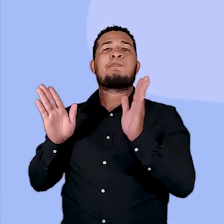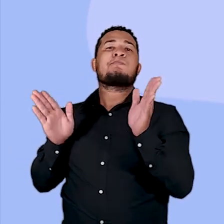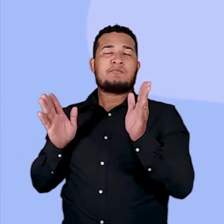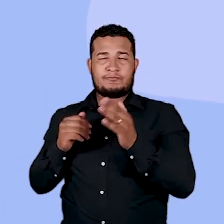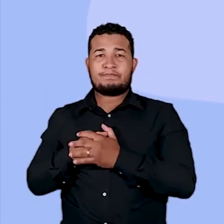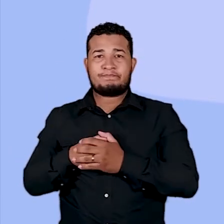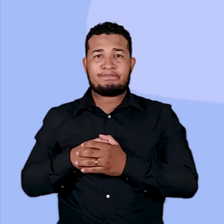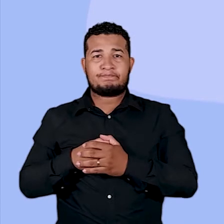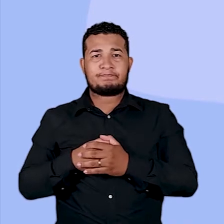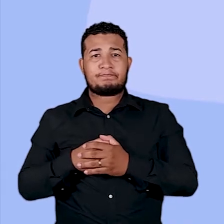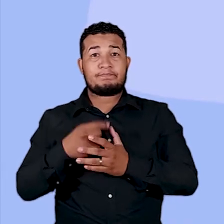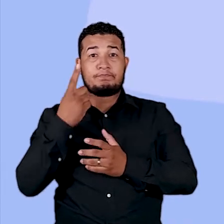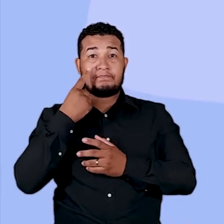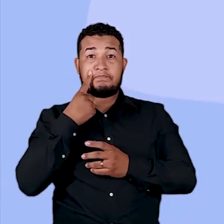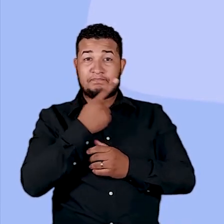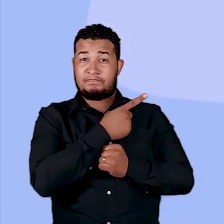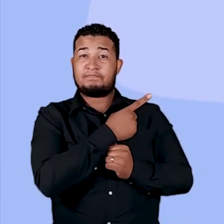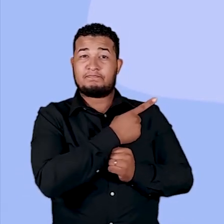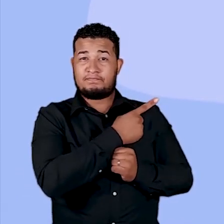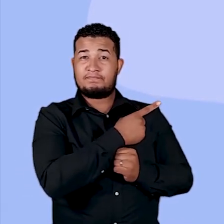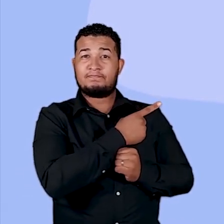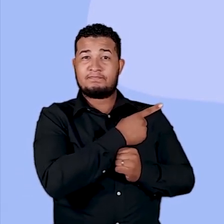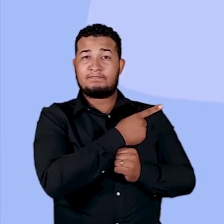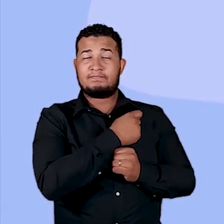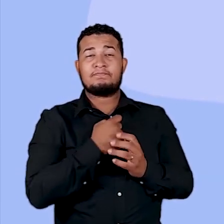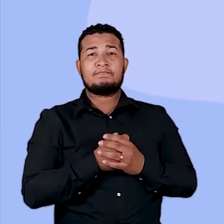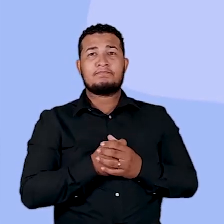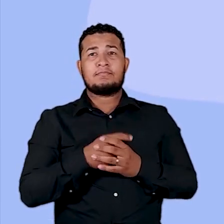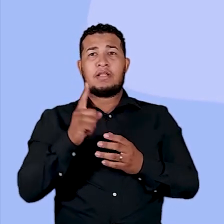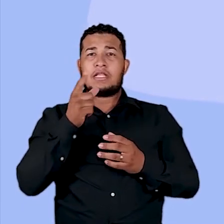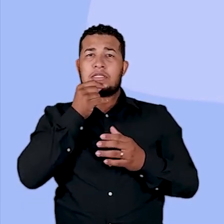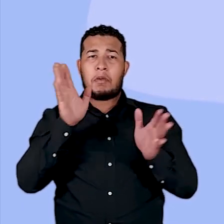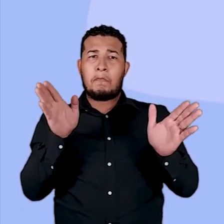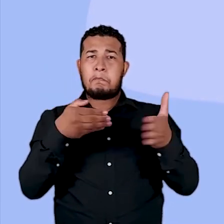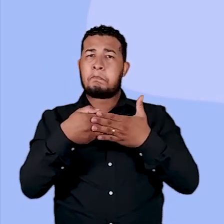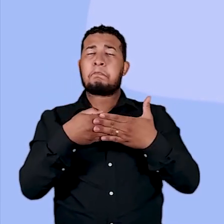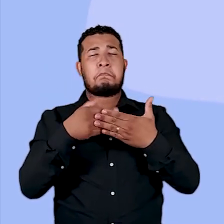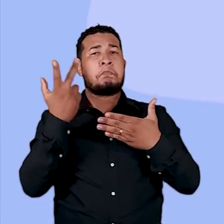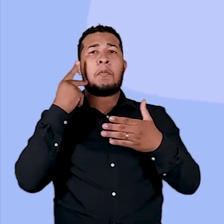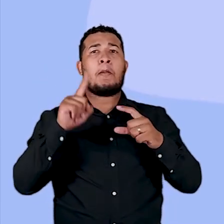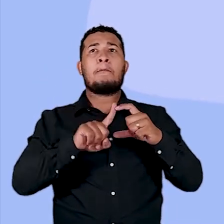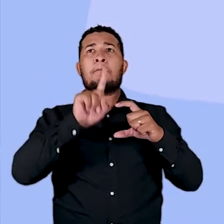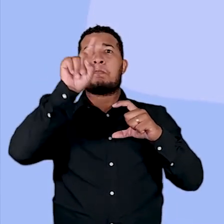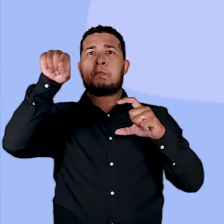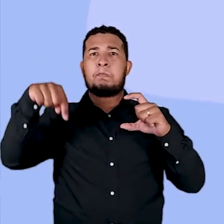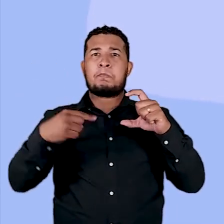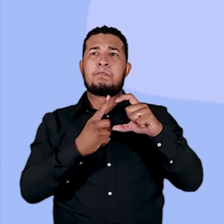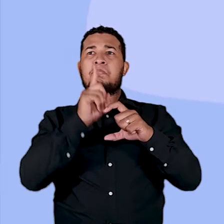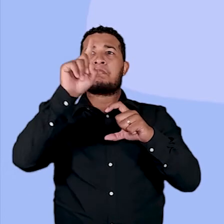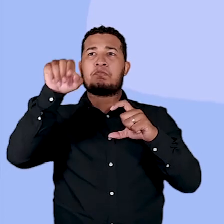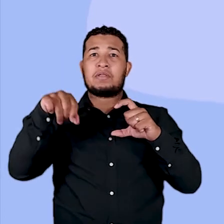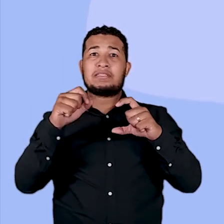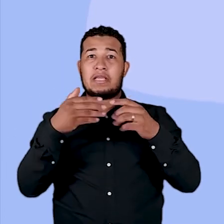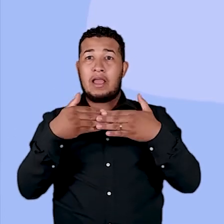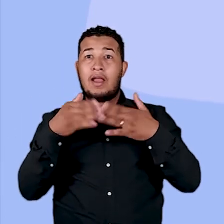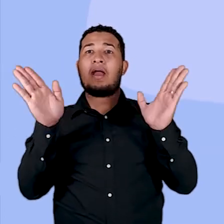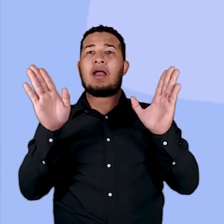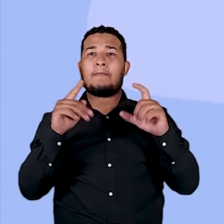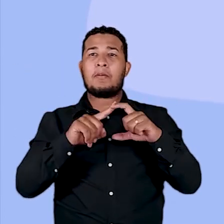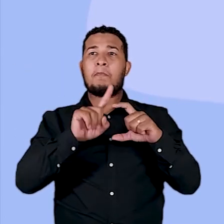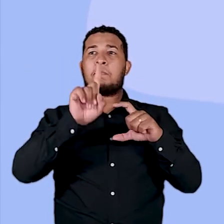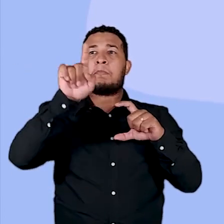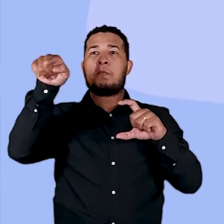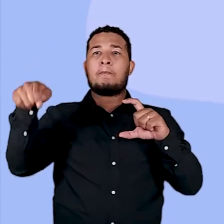nesse meu percurso. Então, olha aí para o nosso simulador, nosso circuito está fechado, a minha corrente está fluindo. Quando eu abro esse meu circuito,